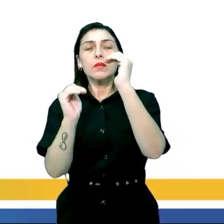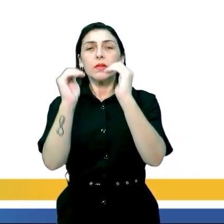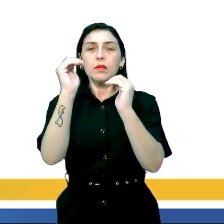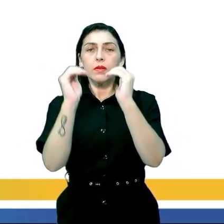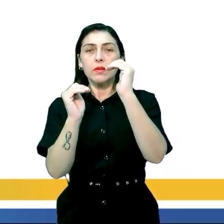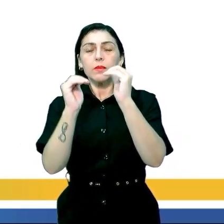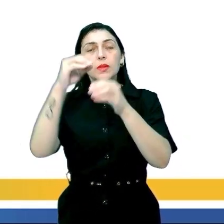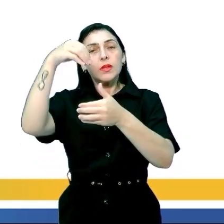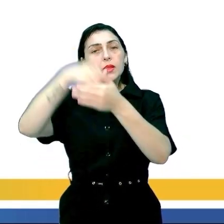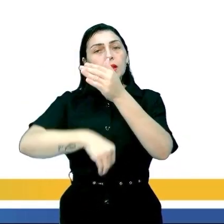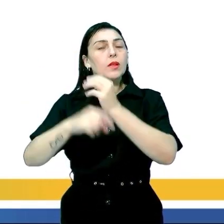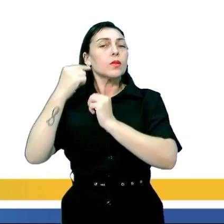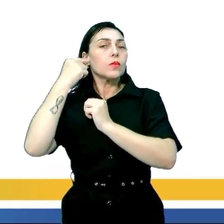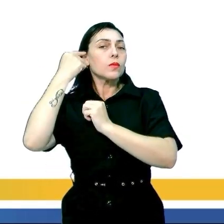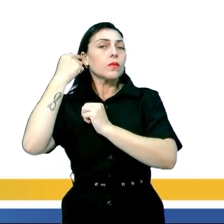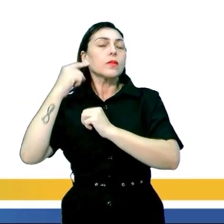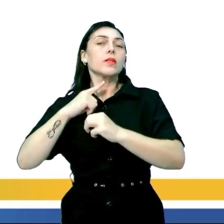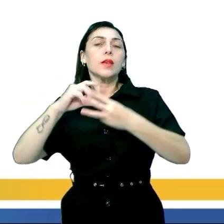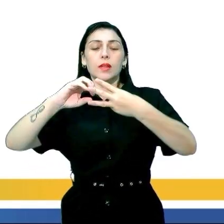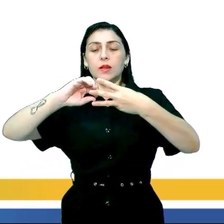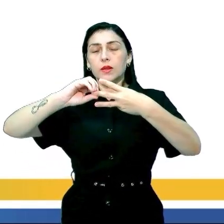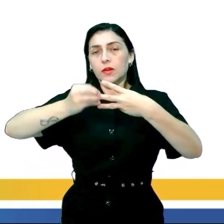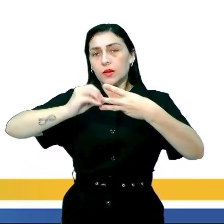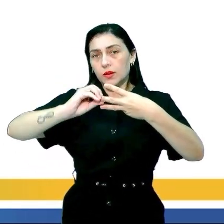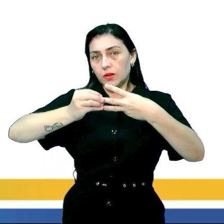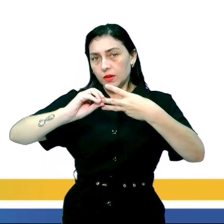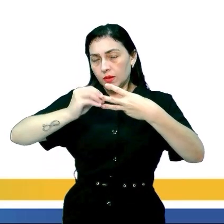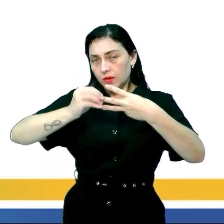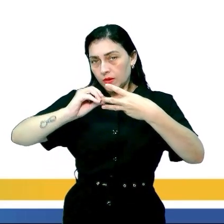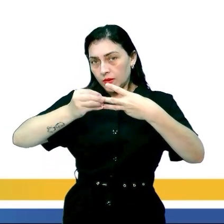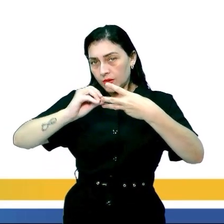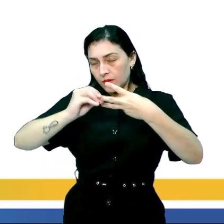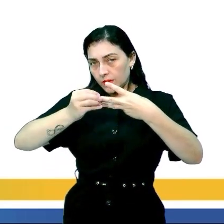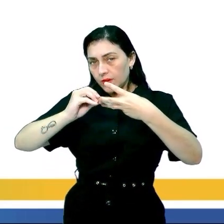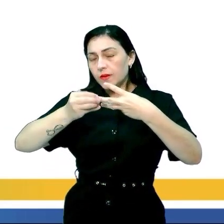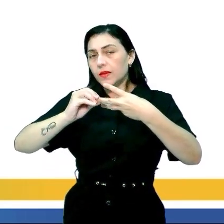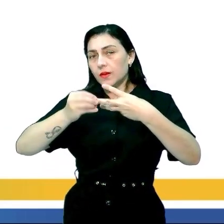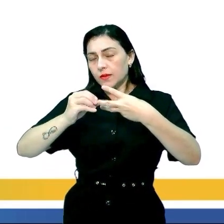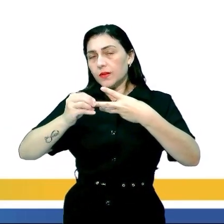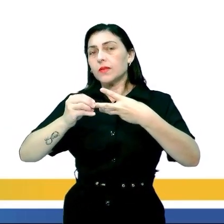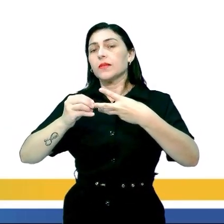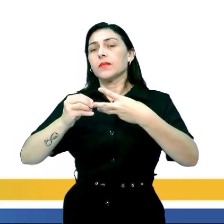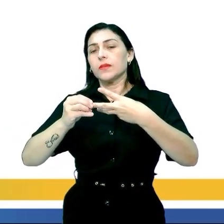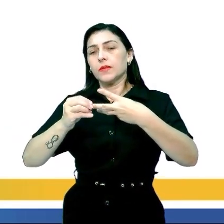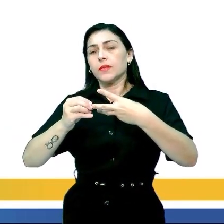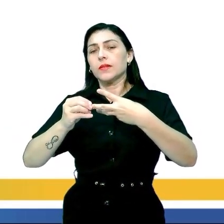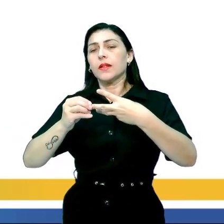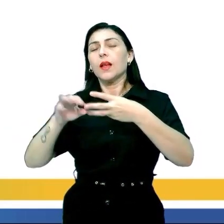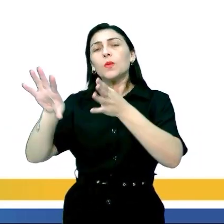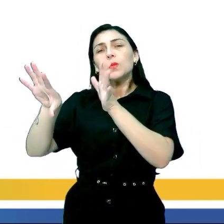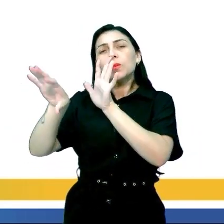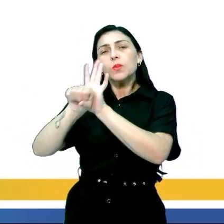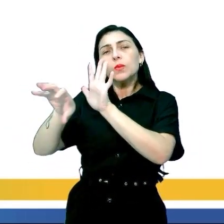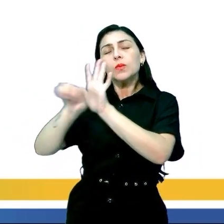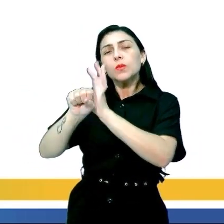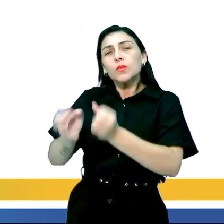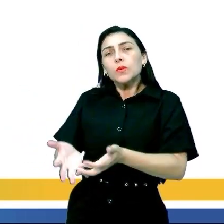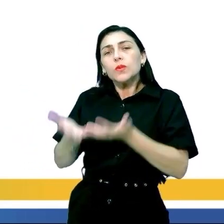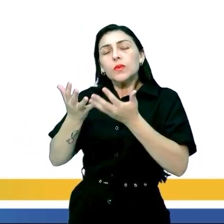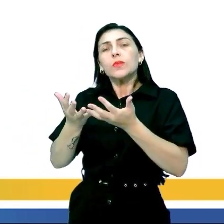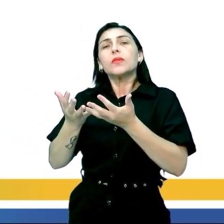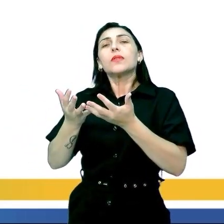No interior do ouvido existem células mecanorreceptores e estas células, elas captam estímulos